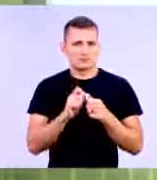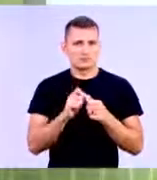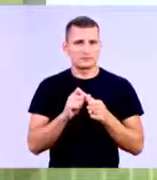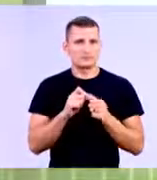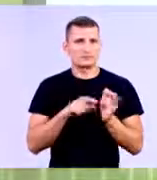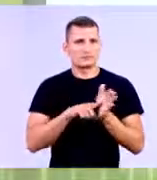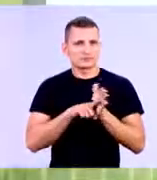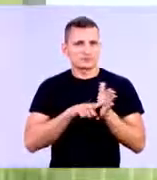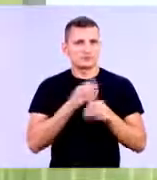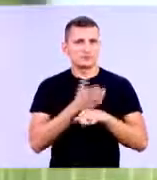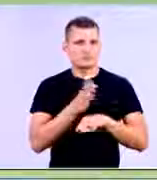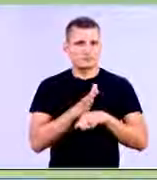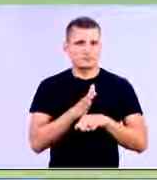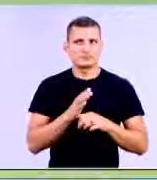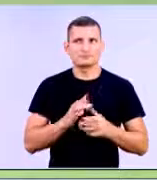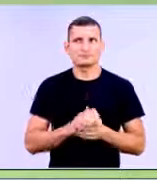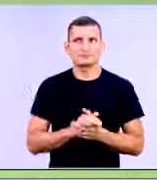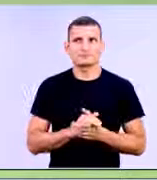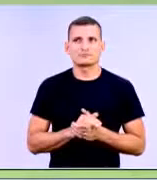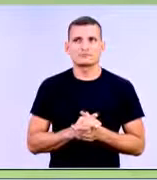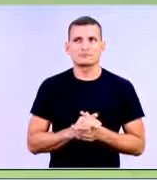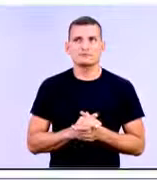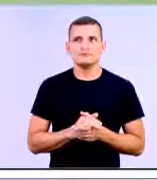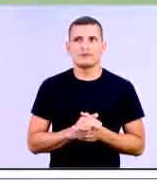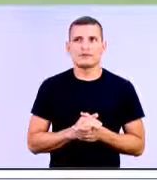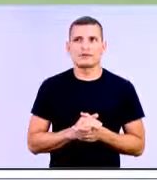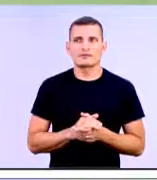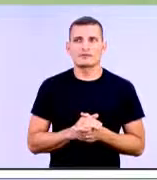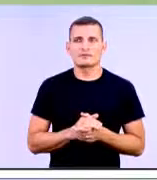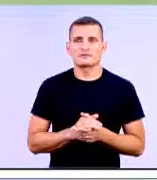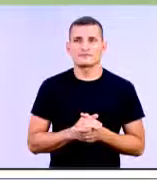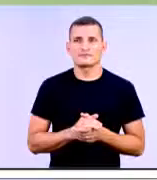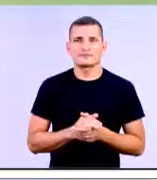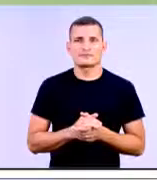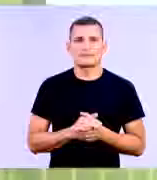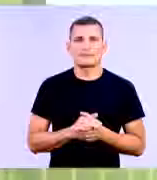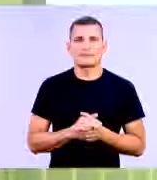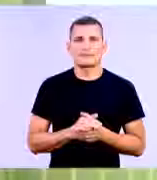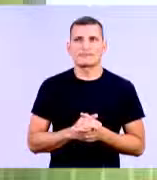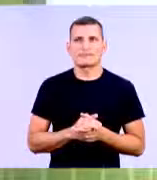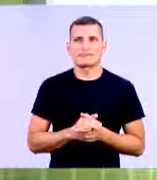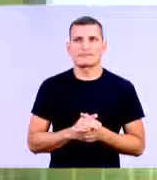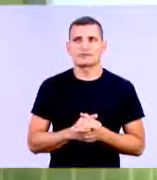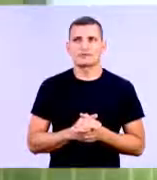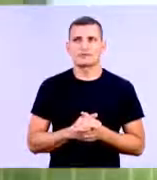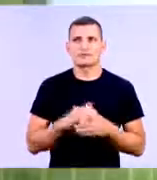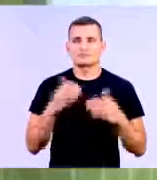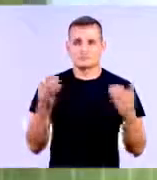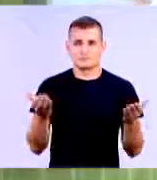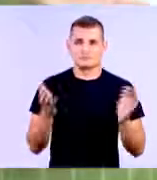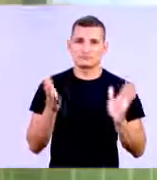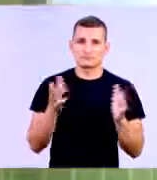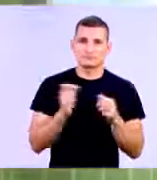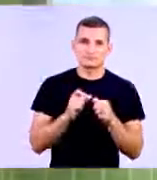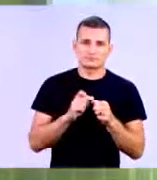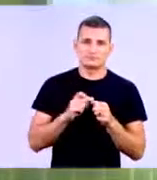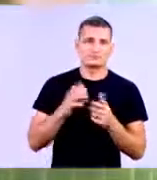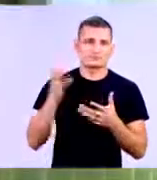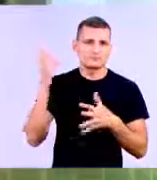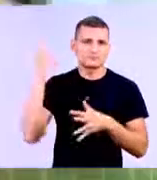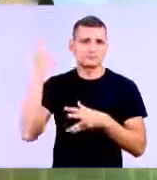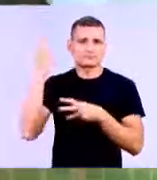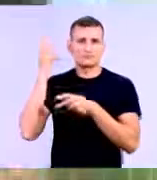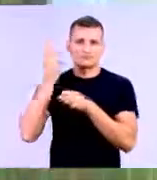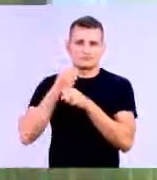dessas atividades, tá certo? Então, gente, nós fizemos assim uma abordagem igual